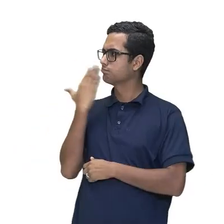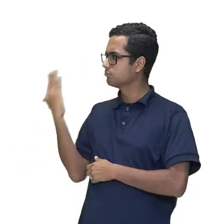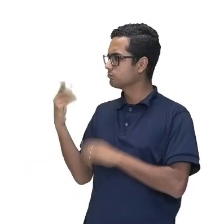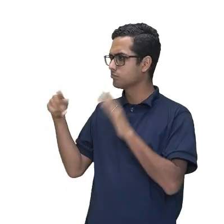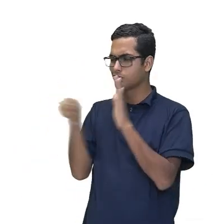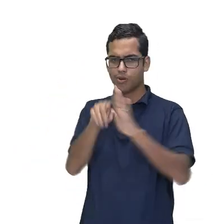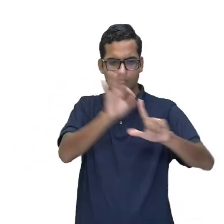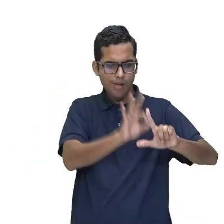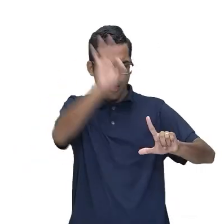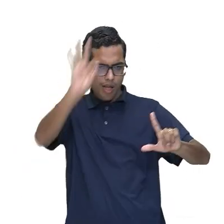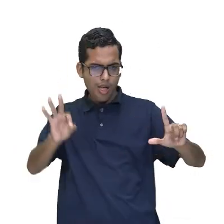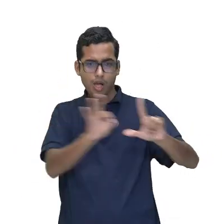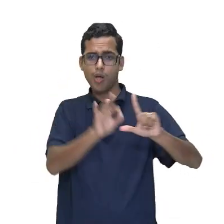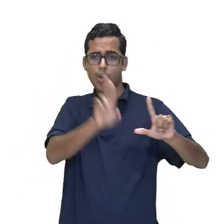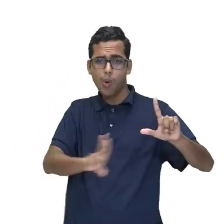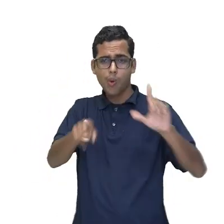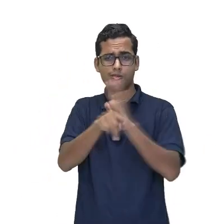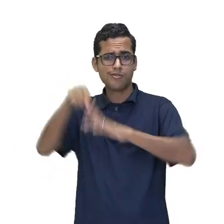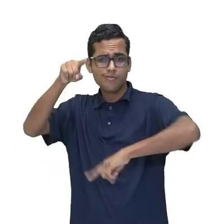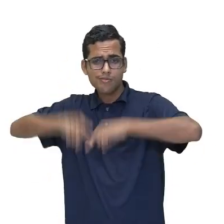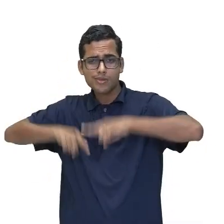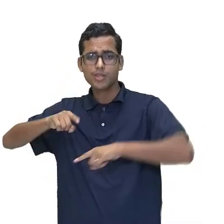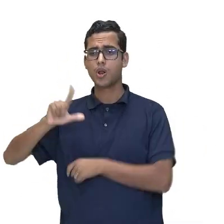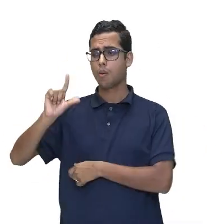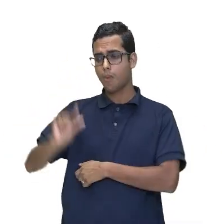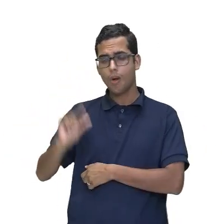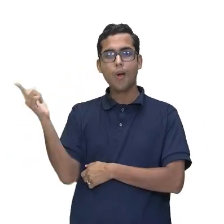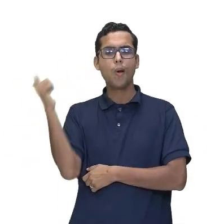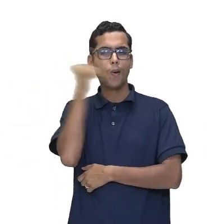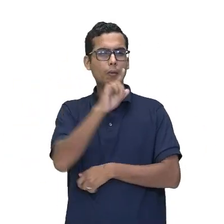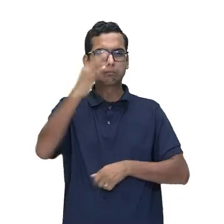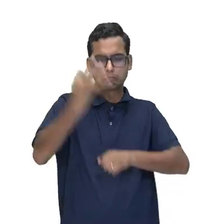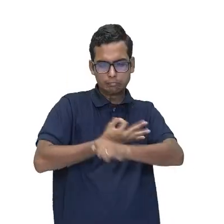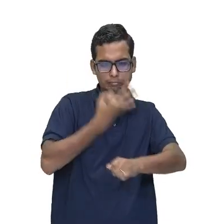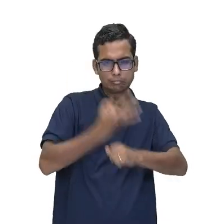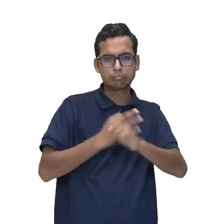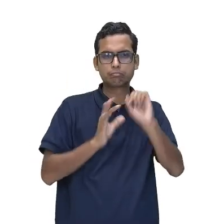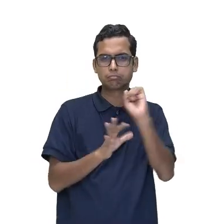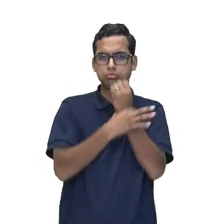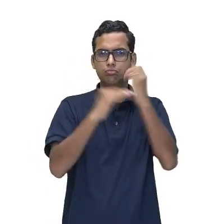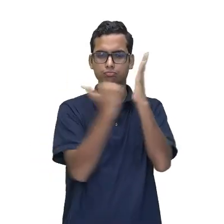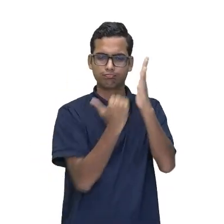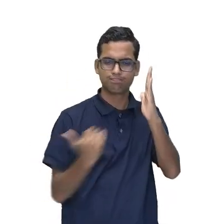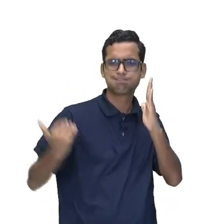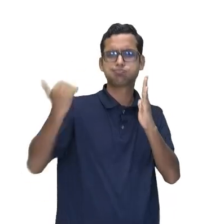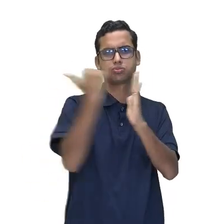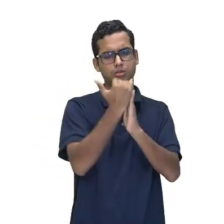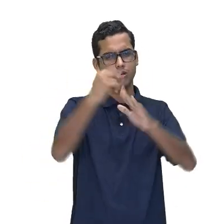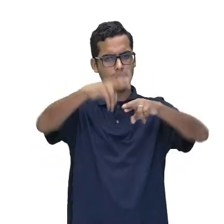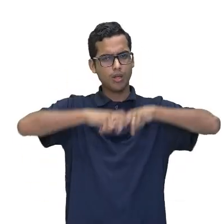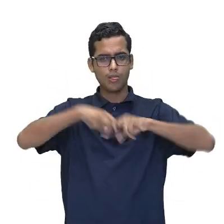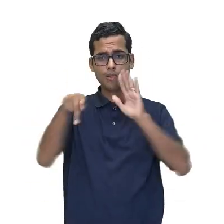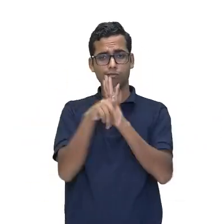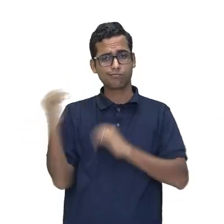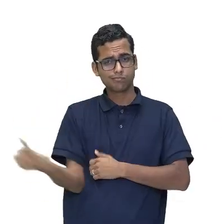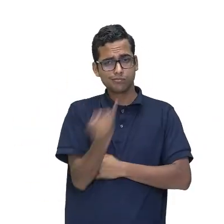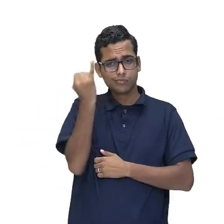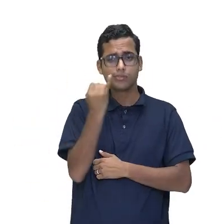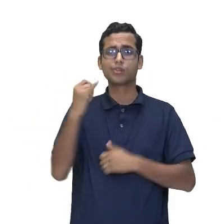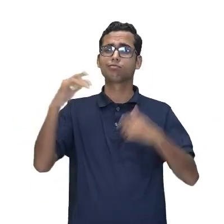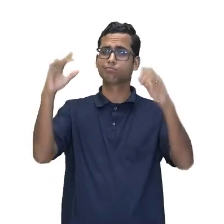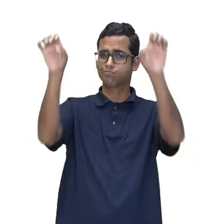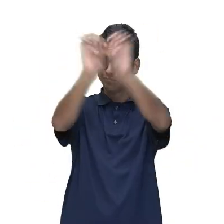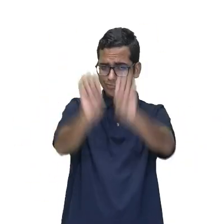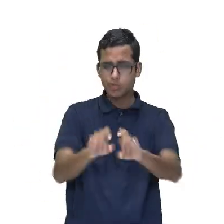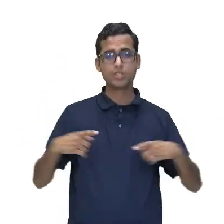eficiente porque usa um mínimo de material para obter a máxima resistência. Isso é especialmente importante em estruturas que